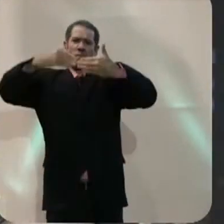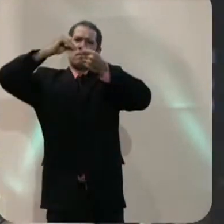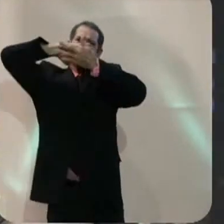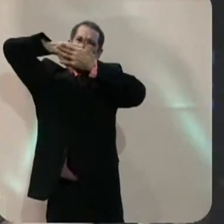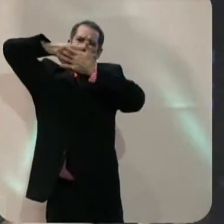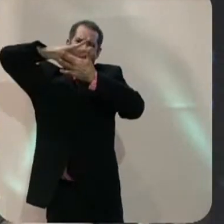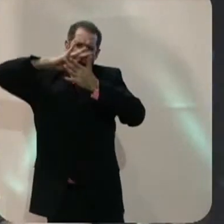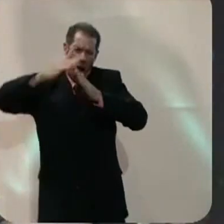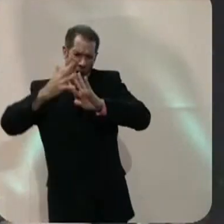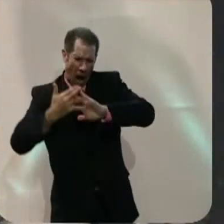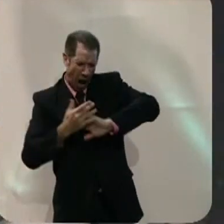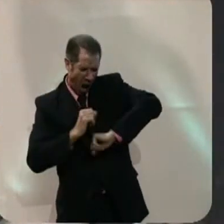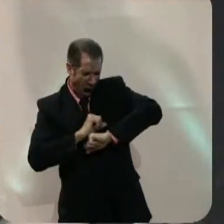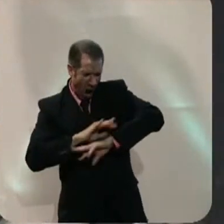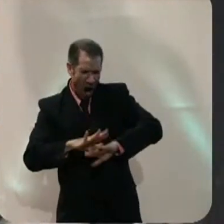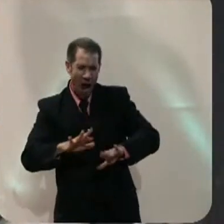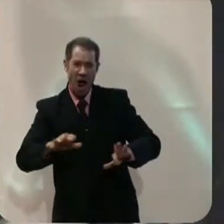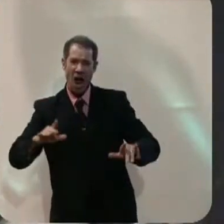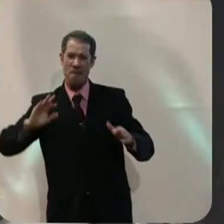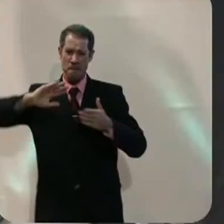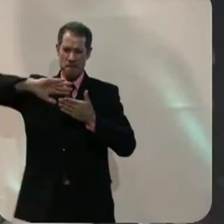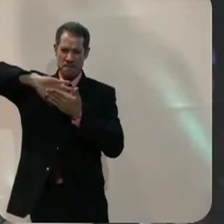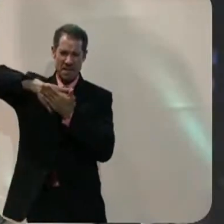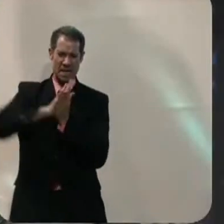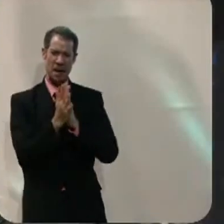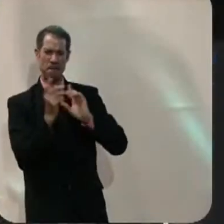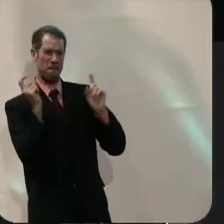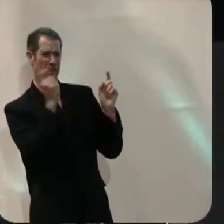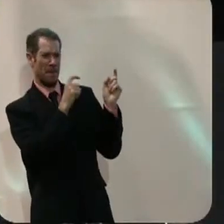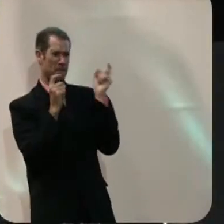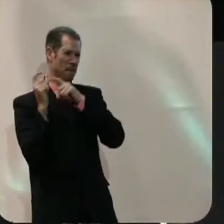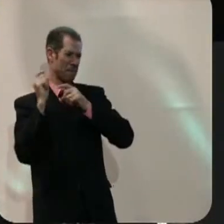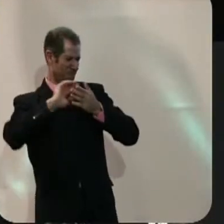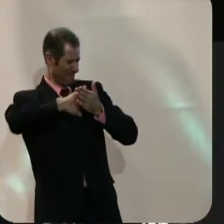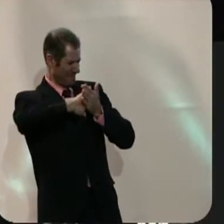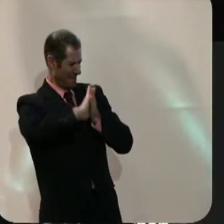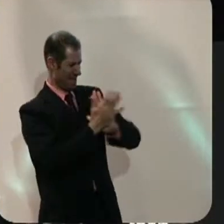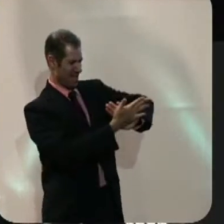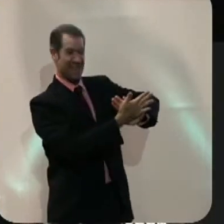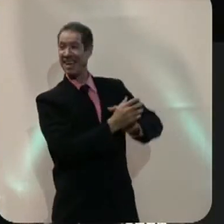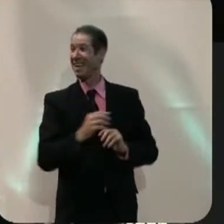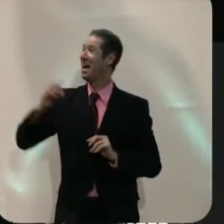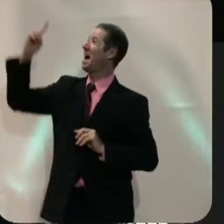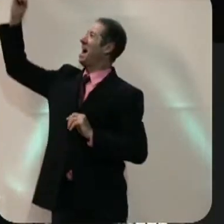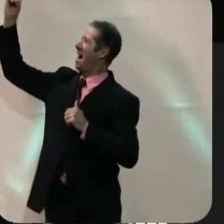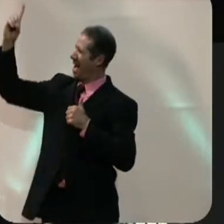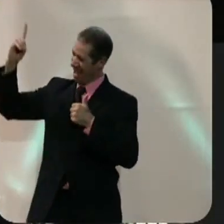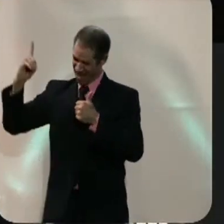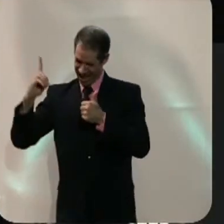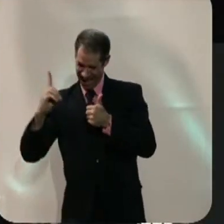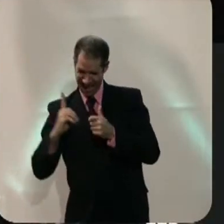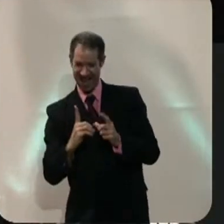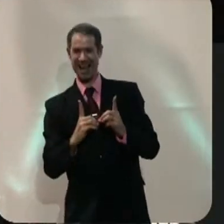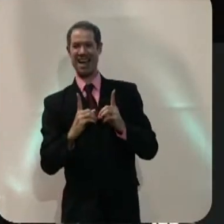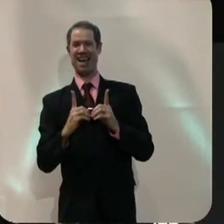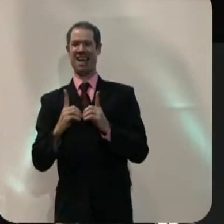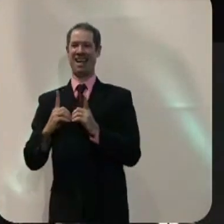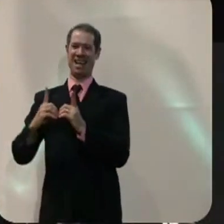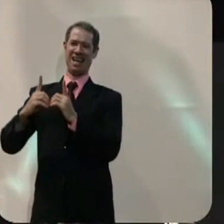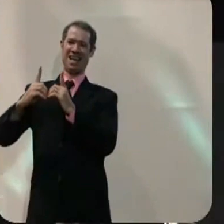Derruba muralhas, destrói as mentiras pra me encontrar.